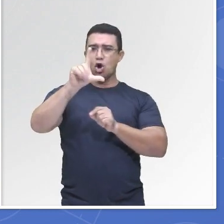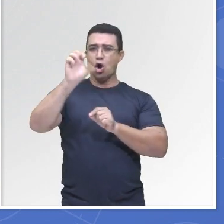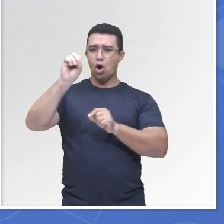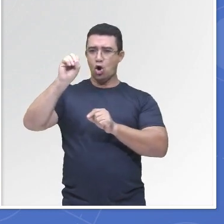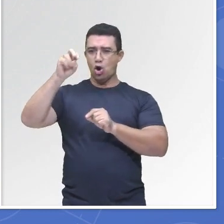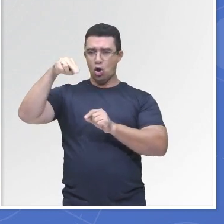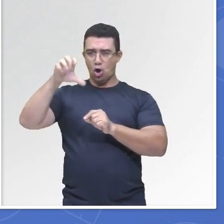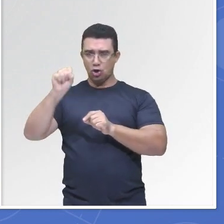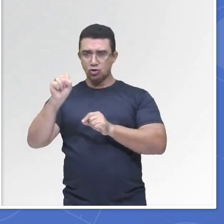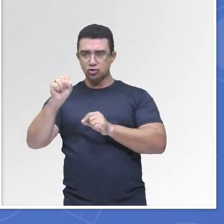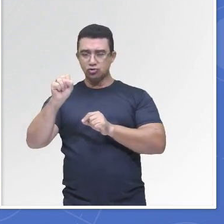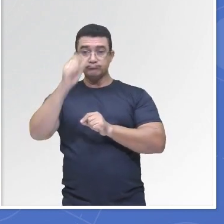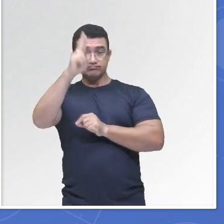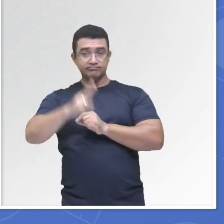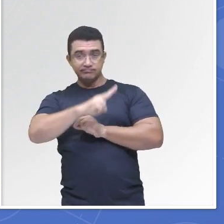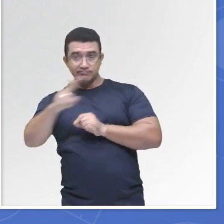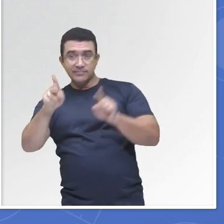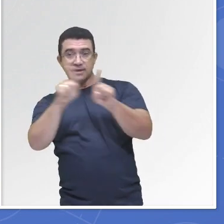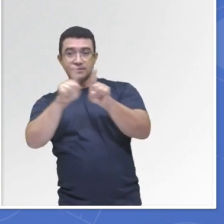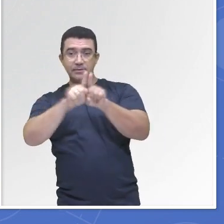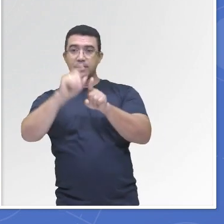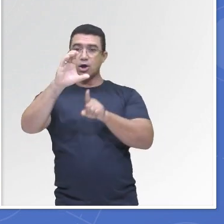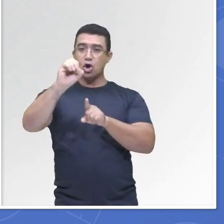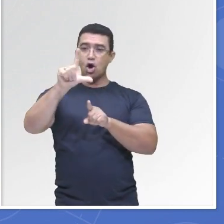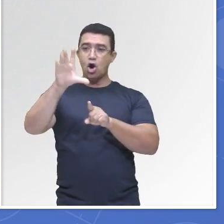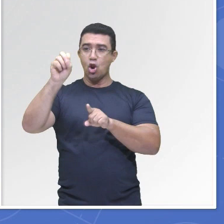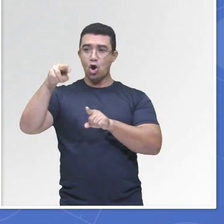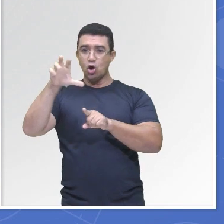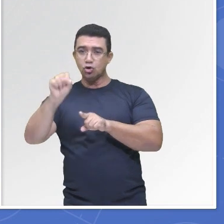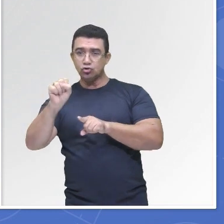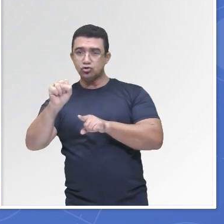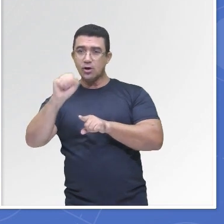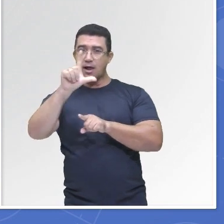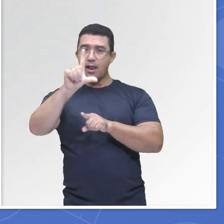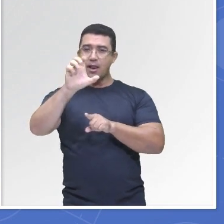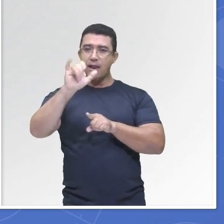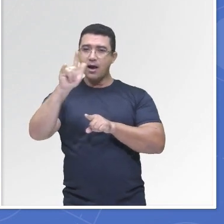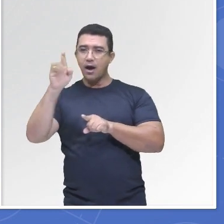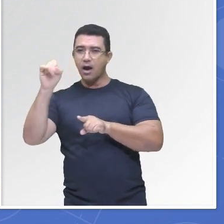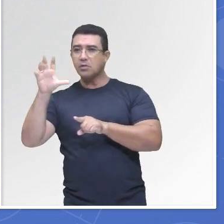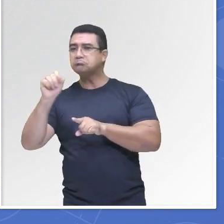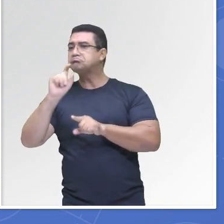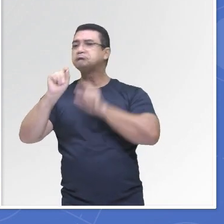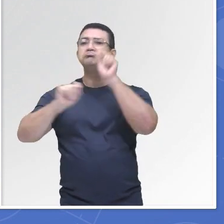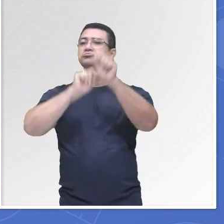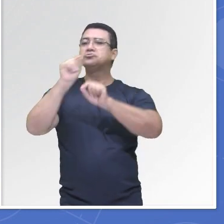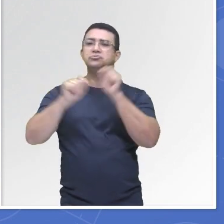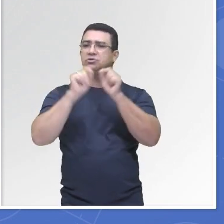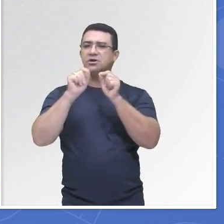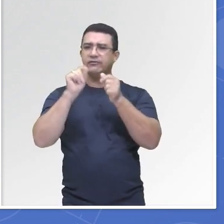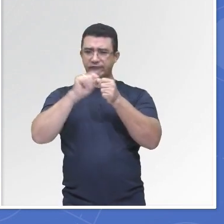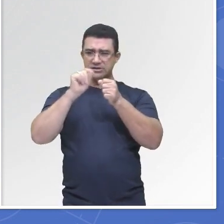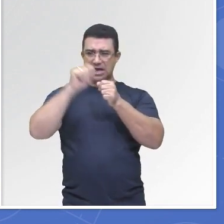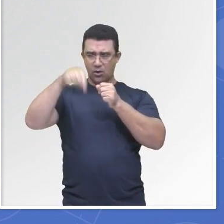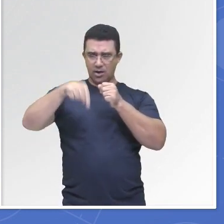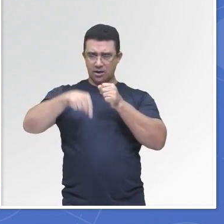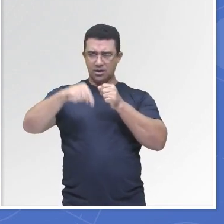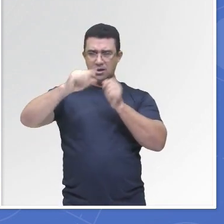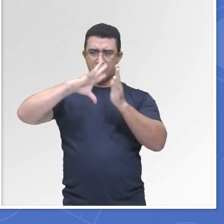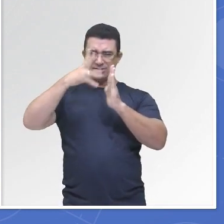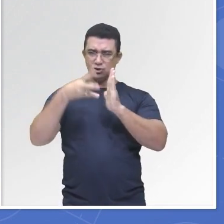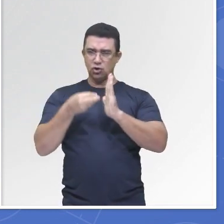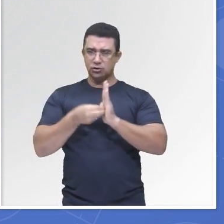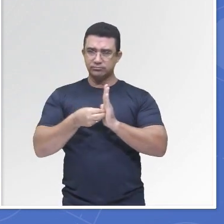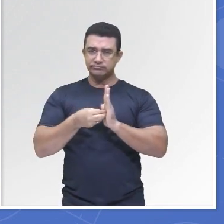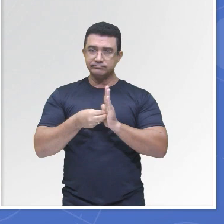colonos leigos. Letra B, que função eles desenvolveram aqui na Amazônia? Na